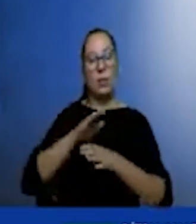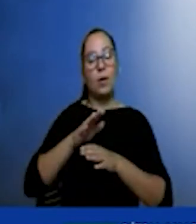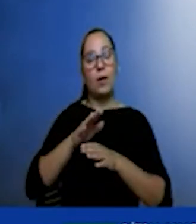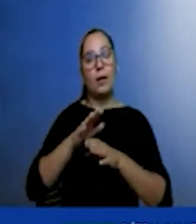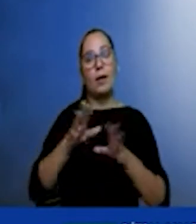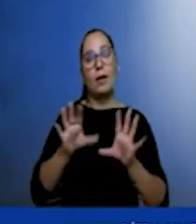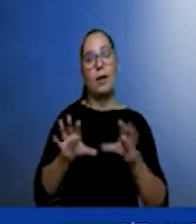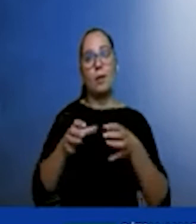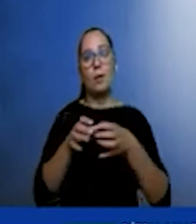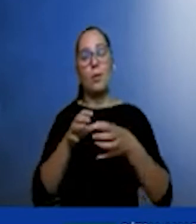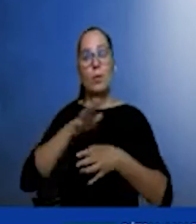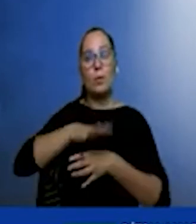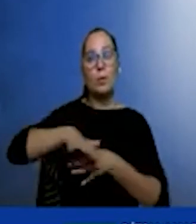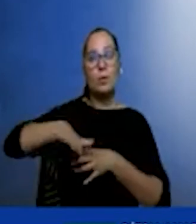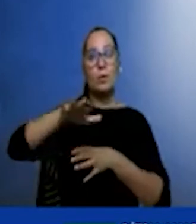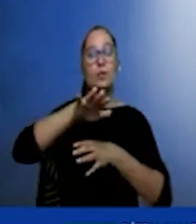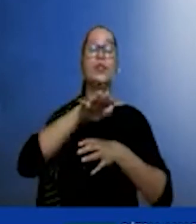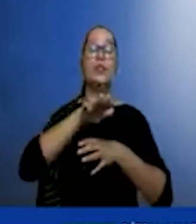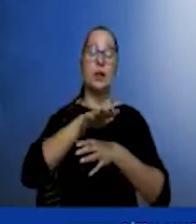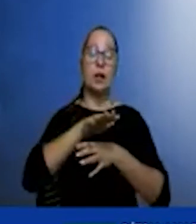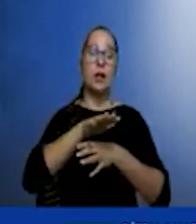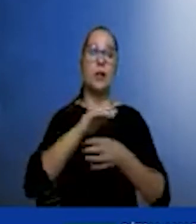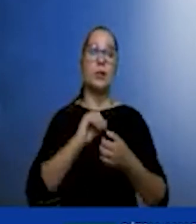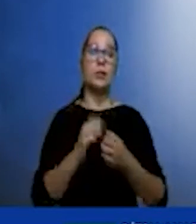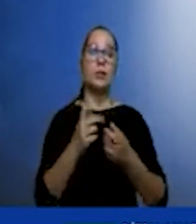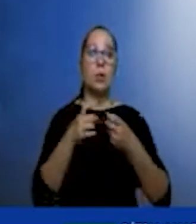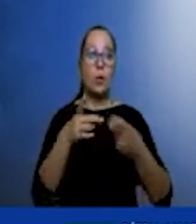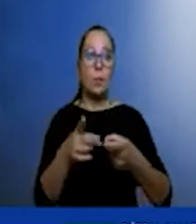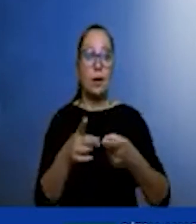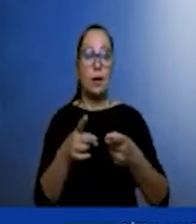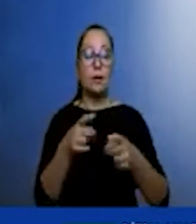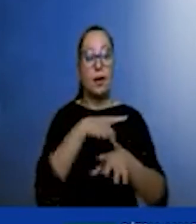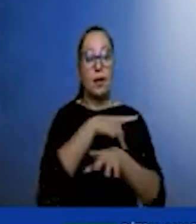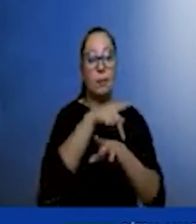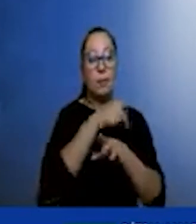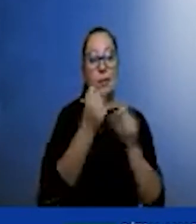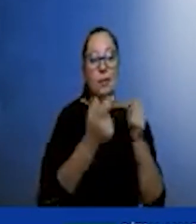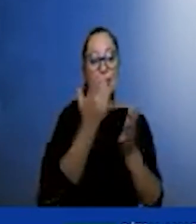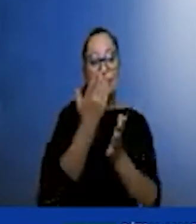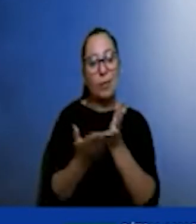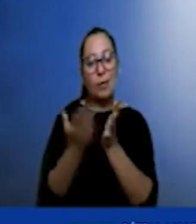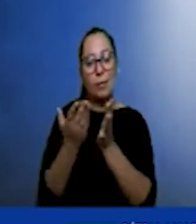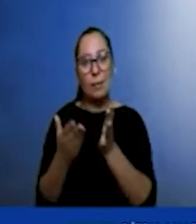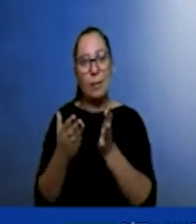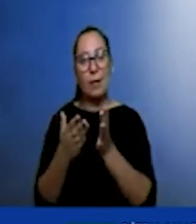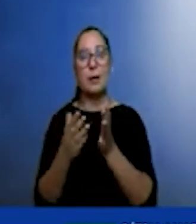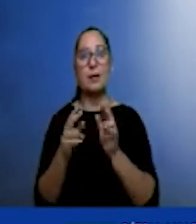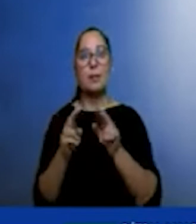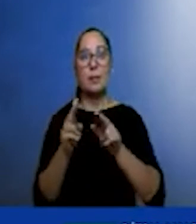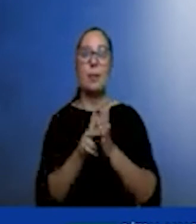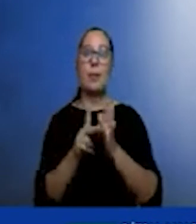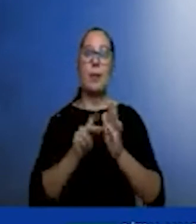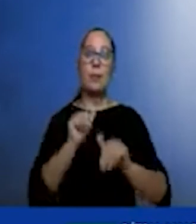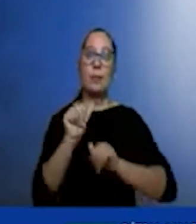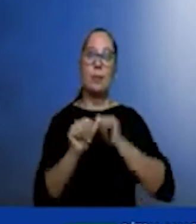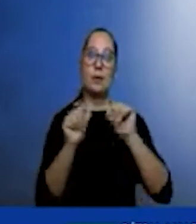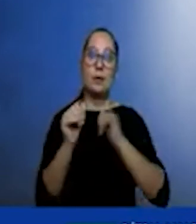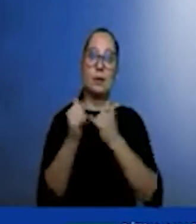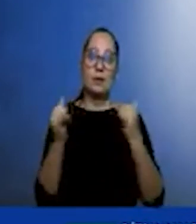fora uma série de países da própria transição energética. Então, o jogo tem que ser justo para todo